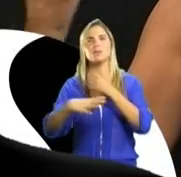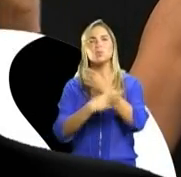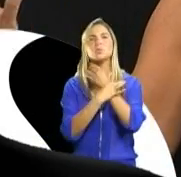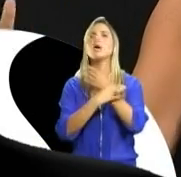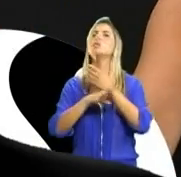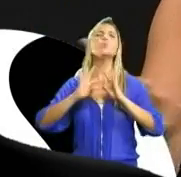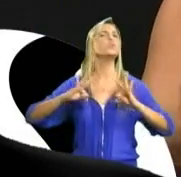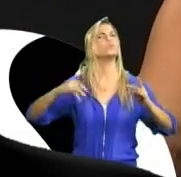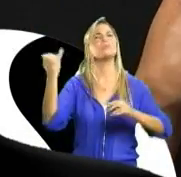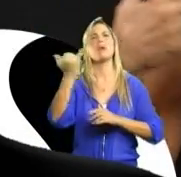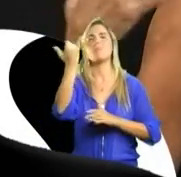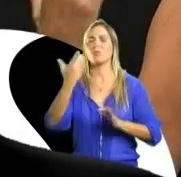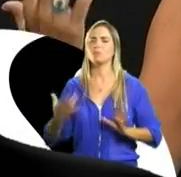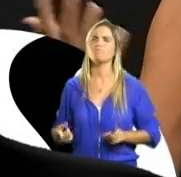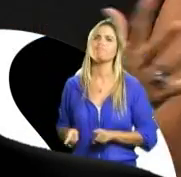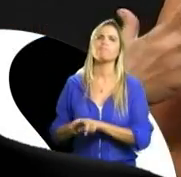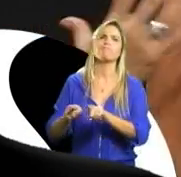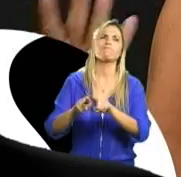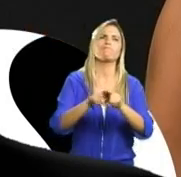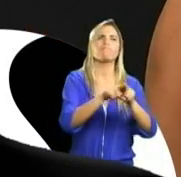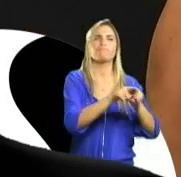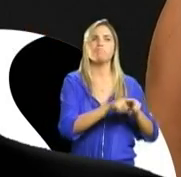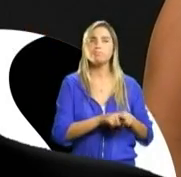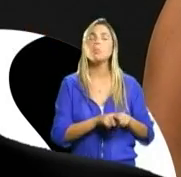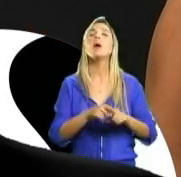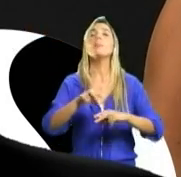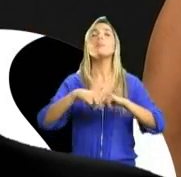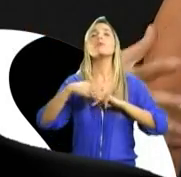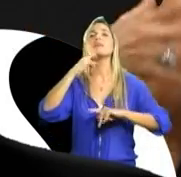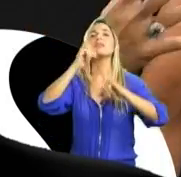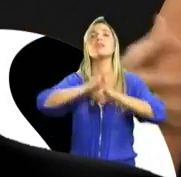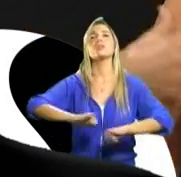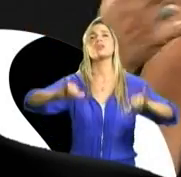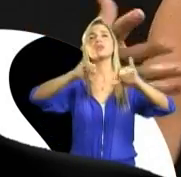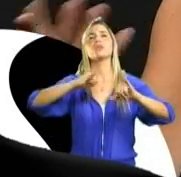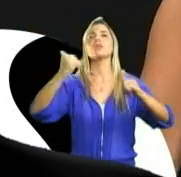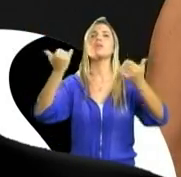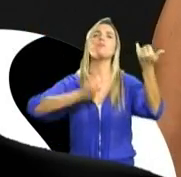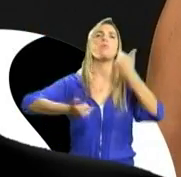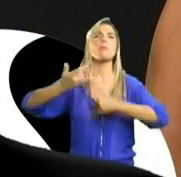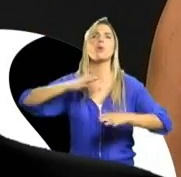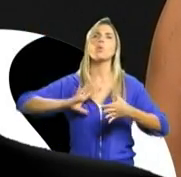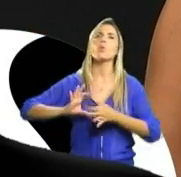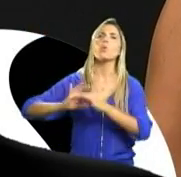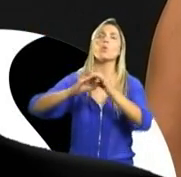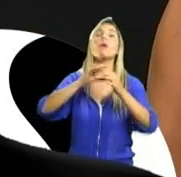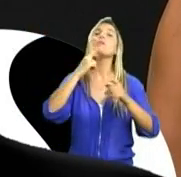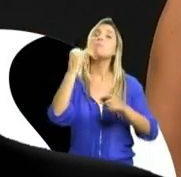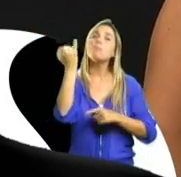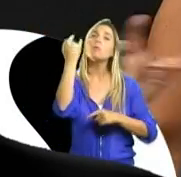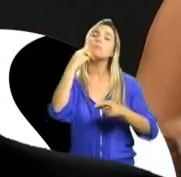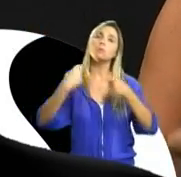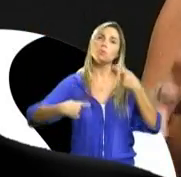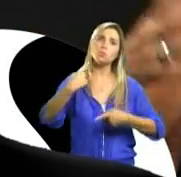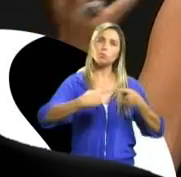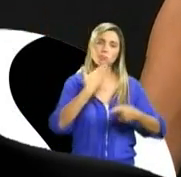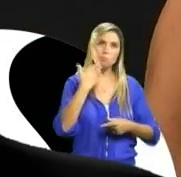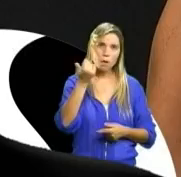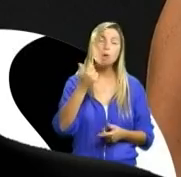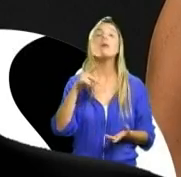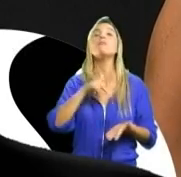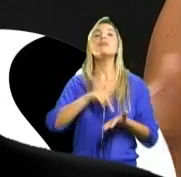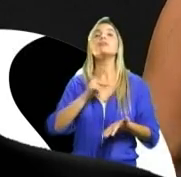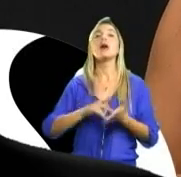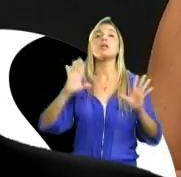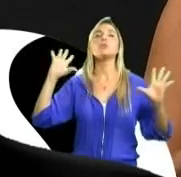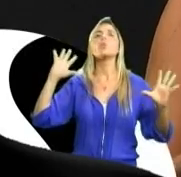no mesmo, recebem o mesmo tipo de informação para se discutir a violência no município. O produto